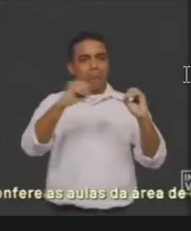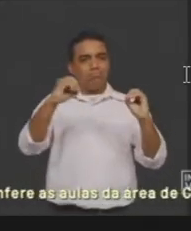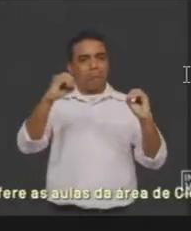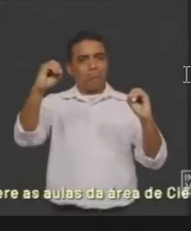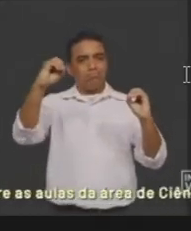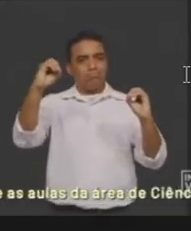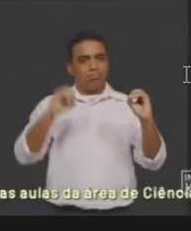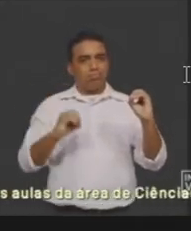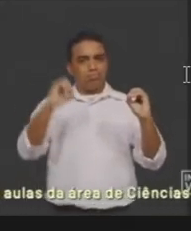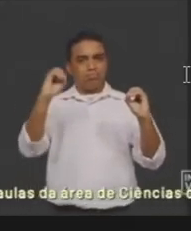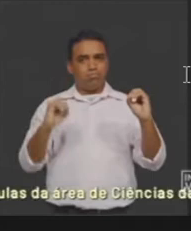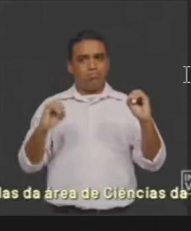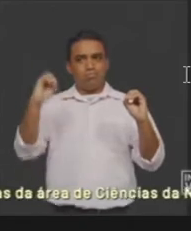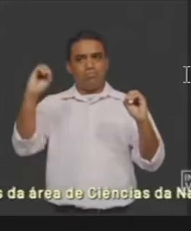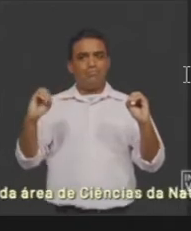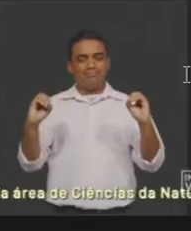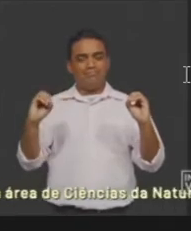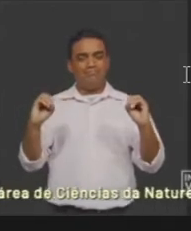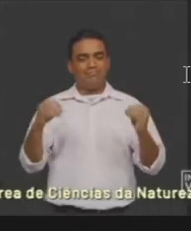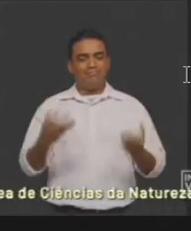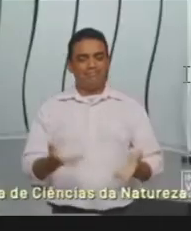células filhas.